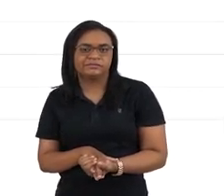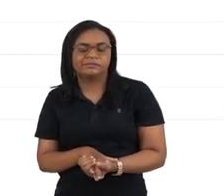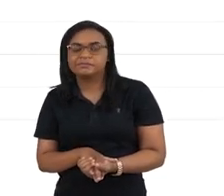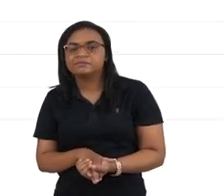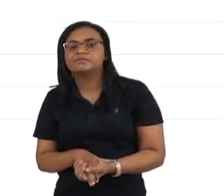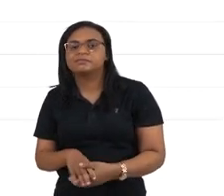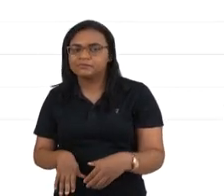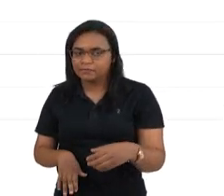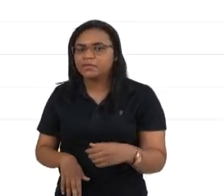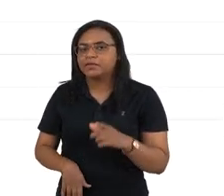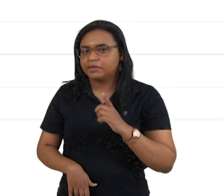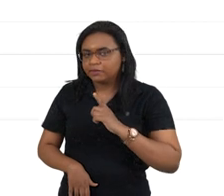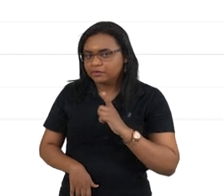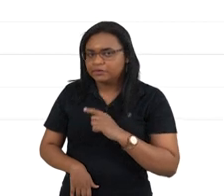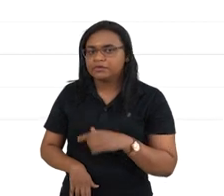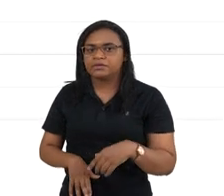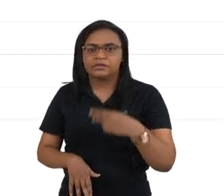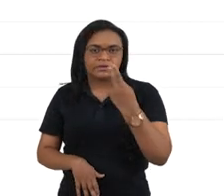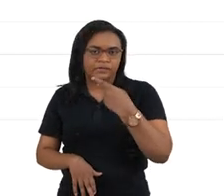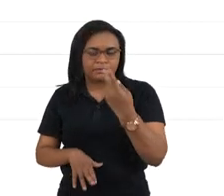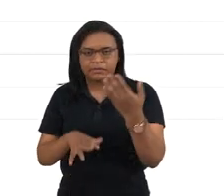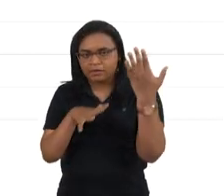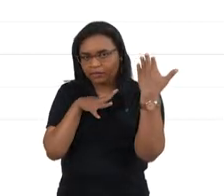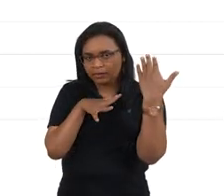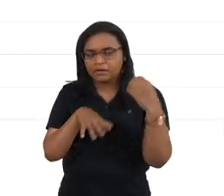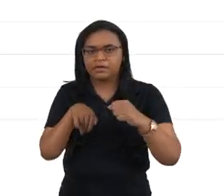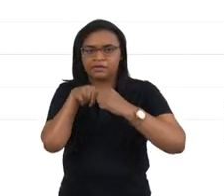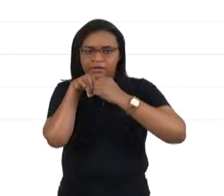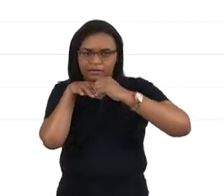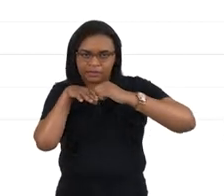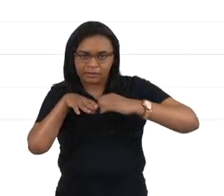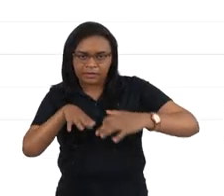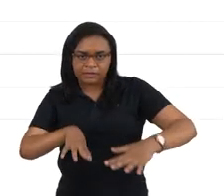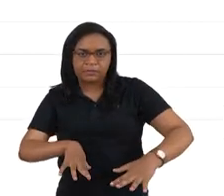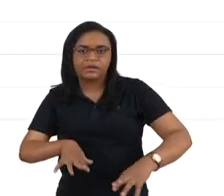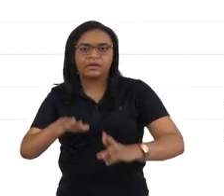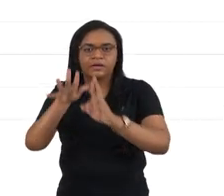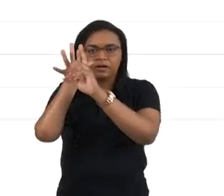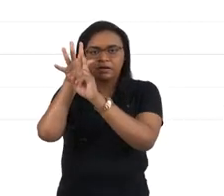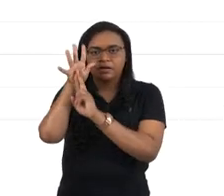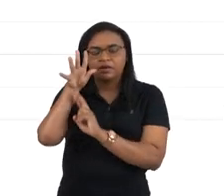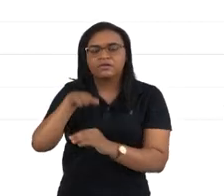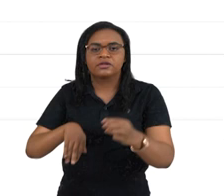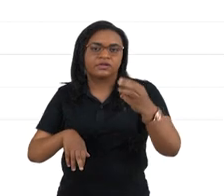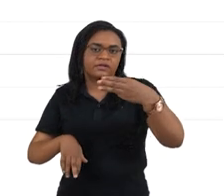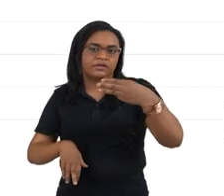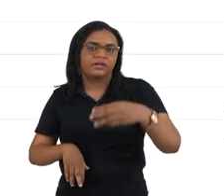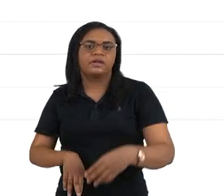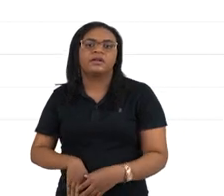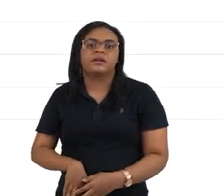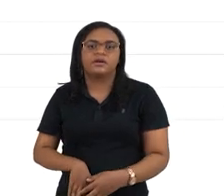Então, eles tinham esses dizeres para explicar como que funciona a regra de 3 naquele período. Isso aí foi